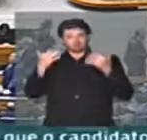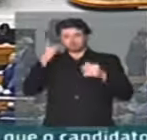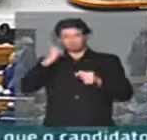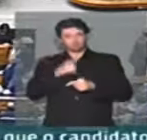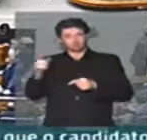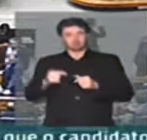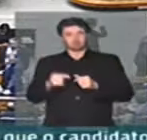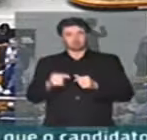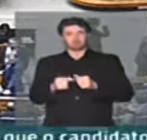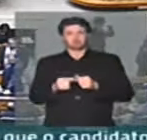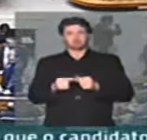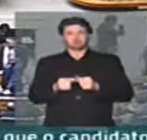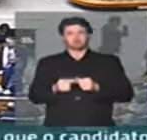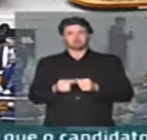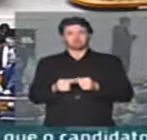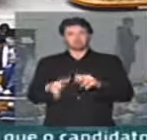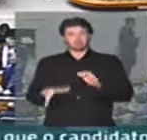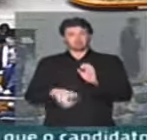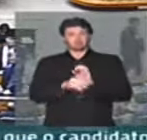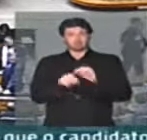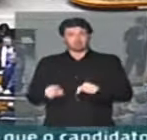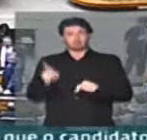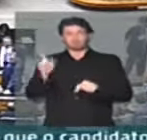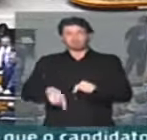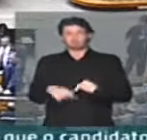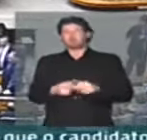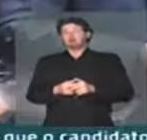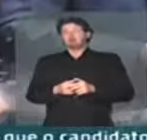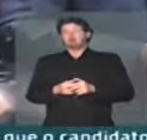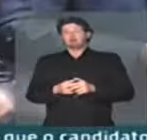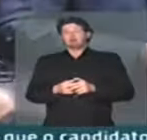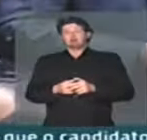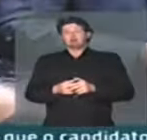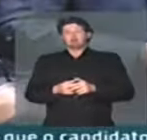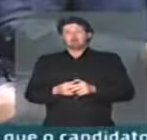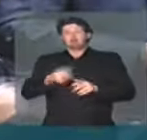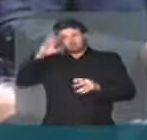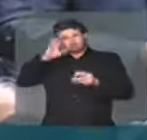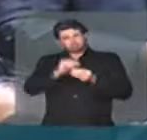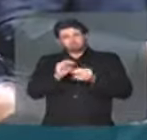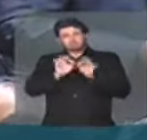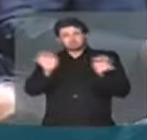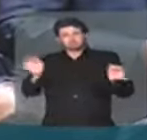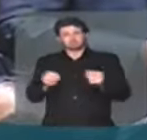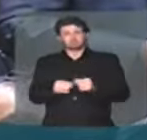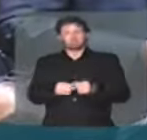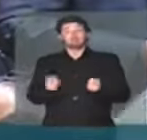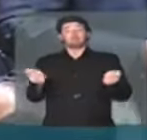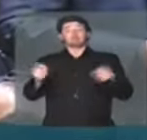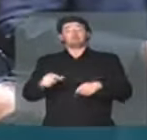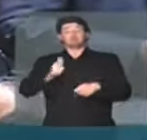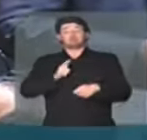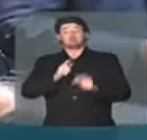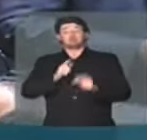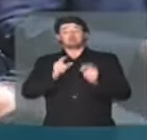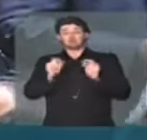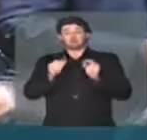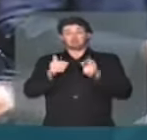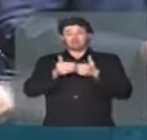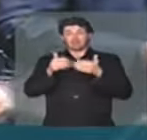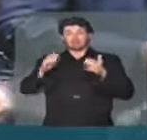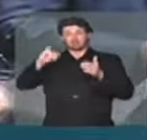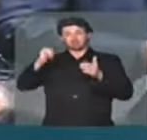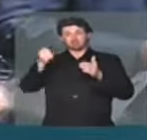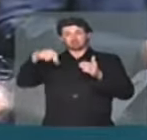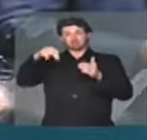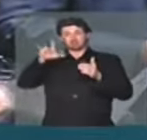atenção dos senhores parlamentares. Essa emenda é uma emenda de simples compreensão. É a possibilidade da abertura